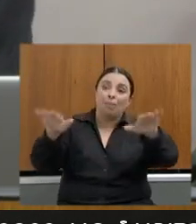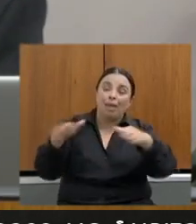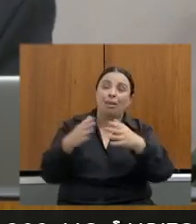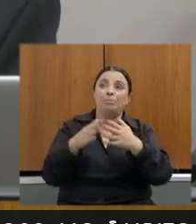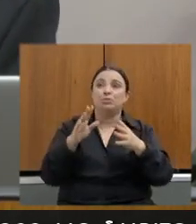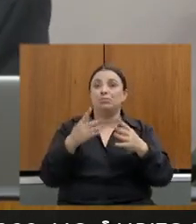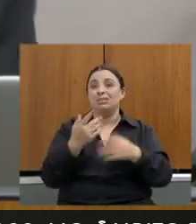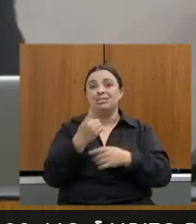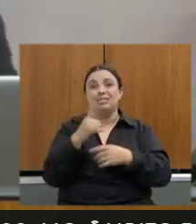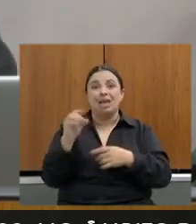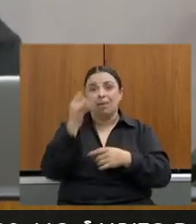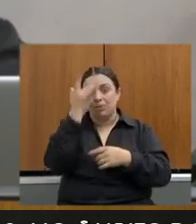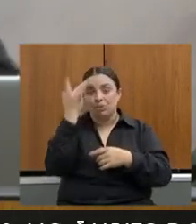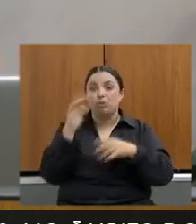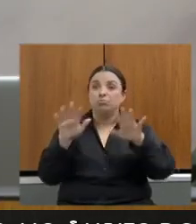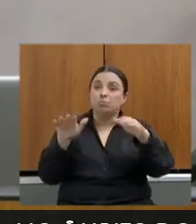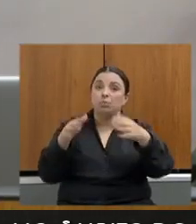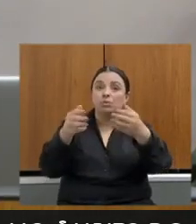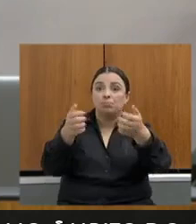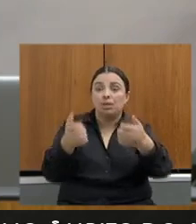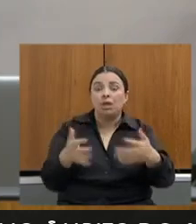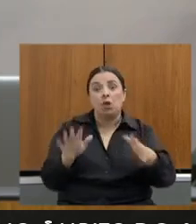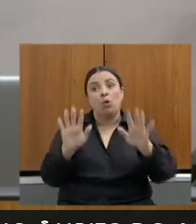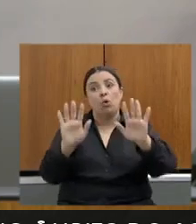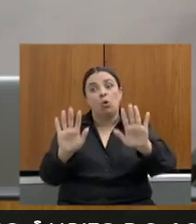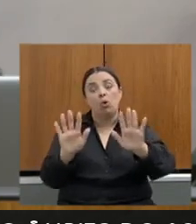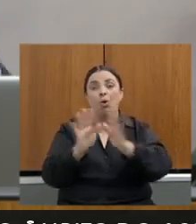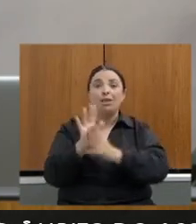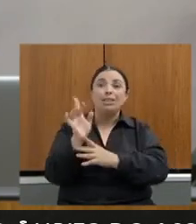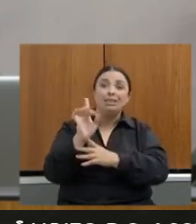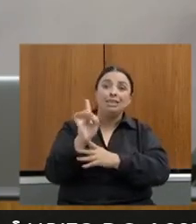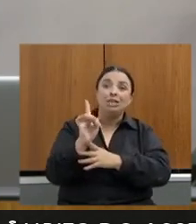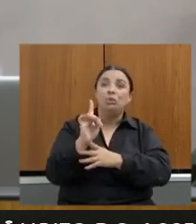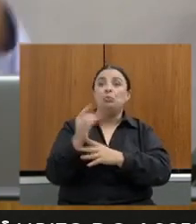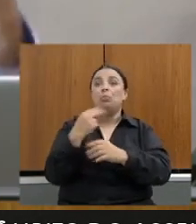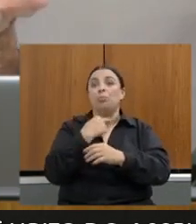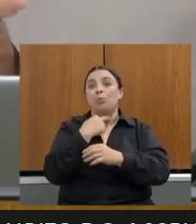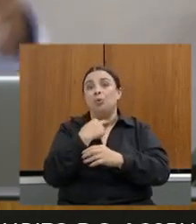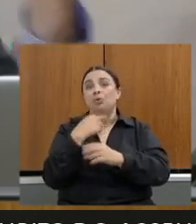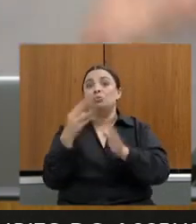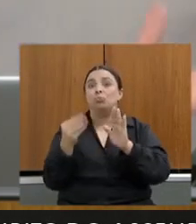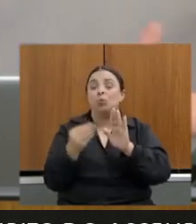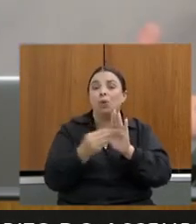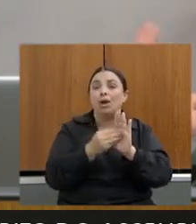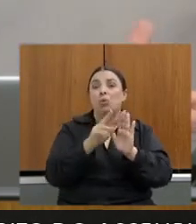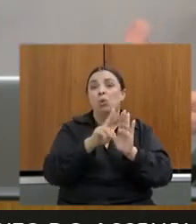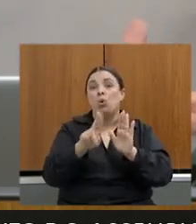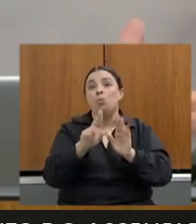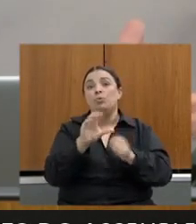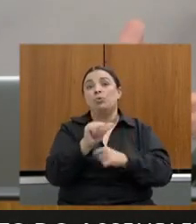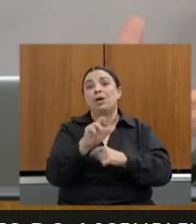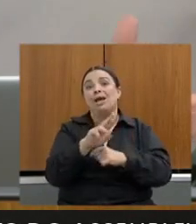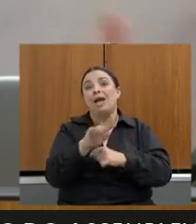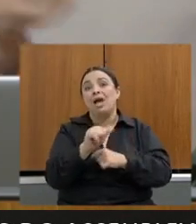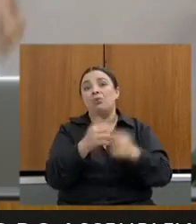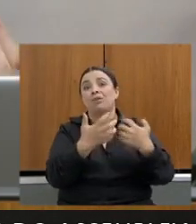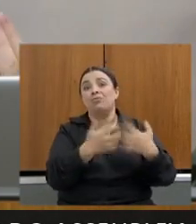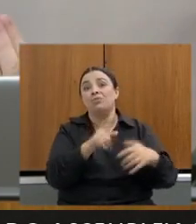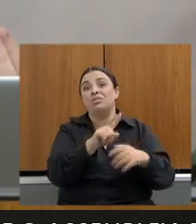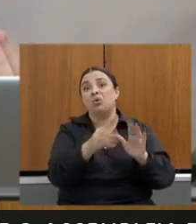100 pessoas e dizer pra eles olha não isso o nome de um cargo no texto da construção